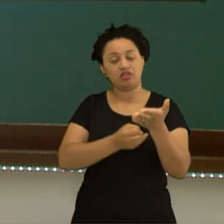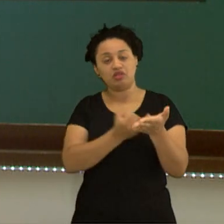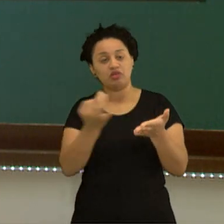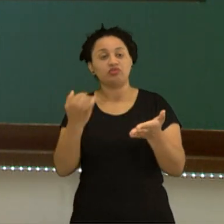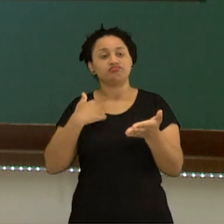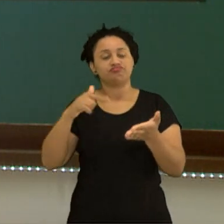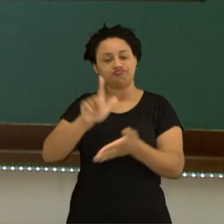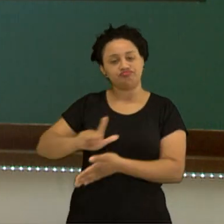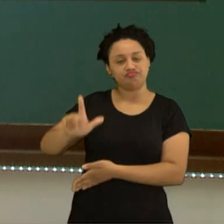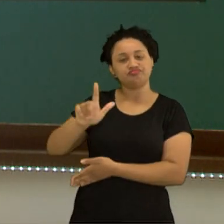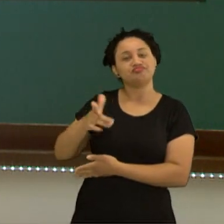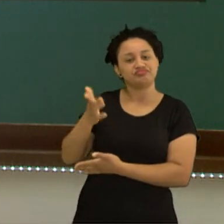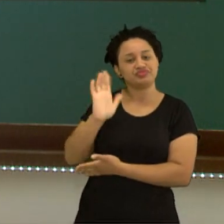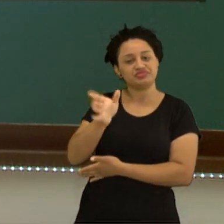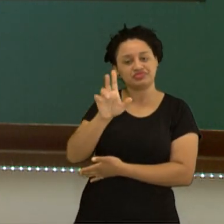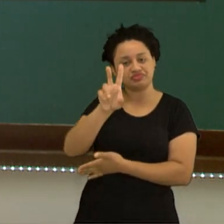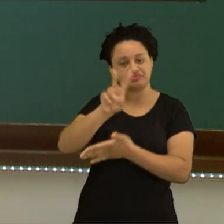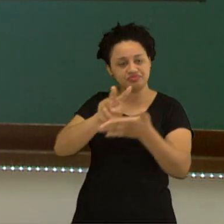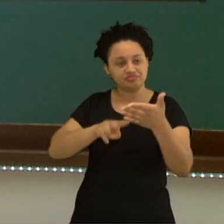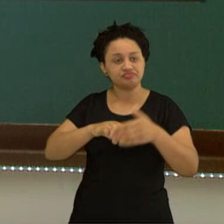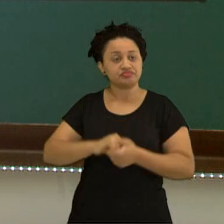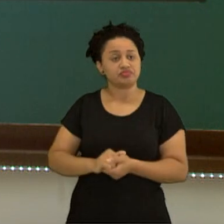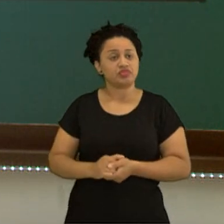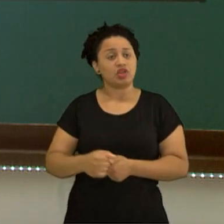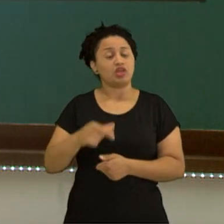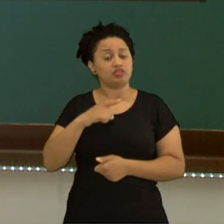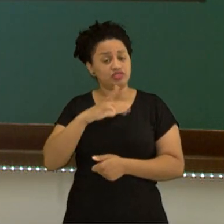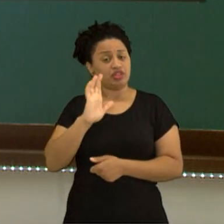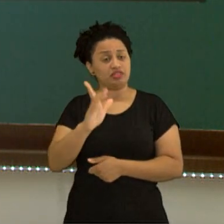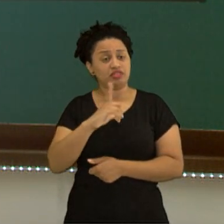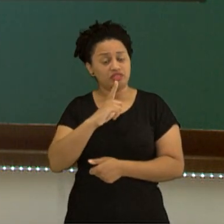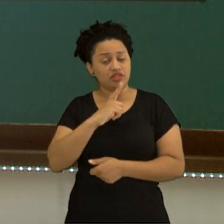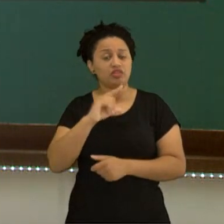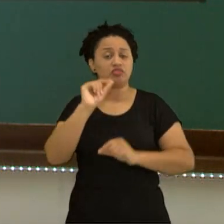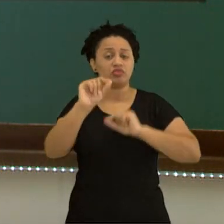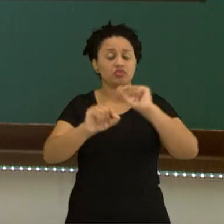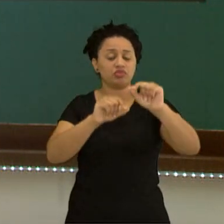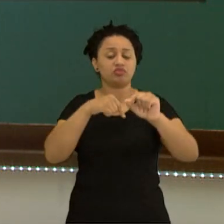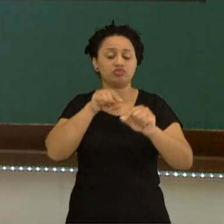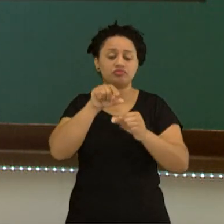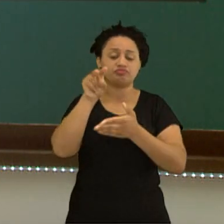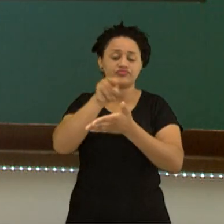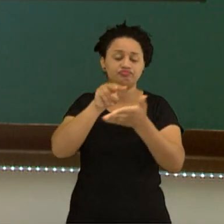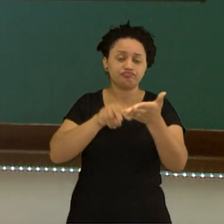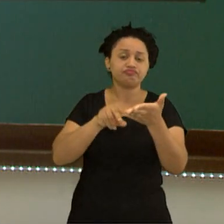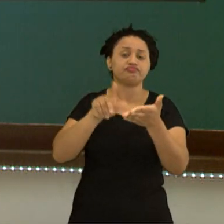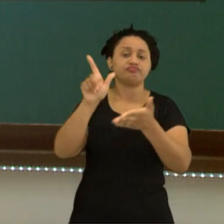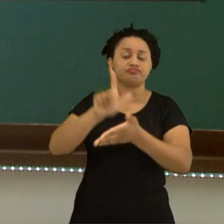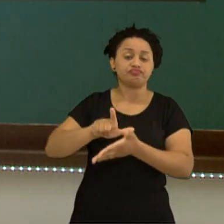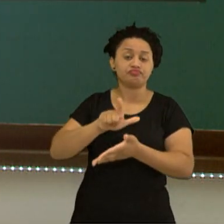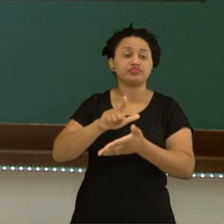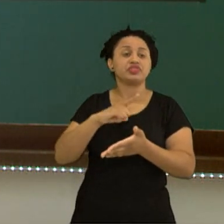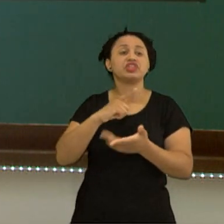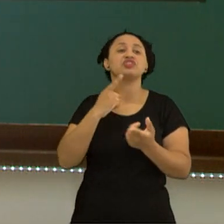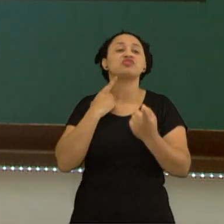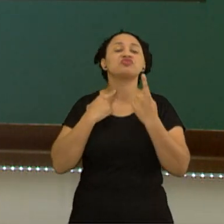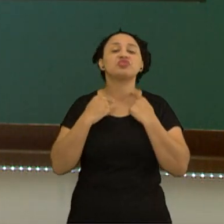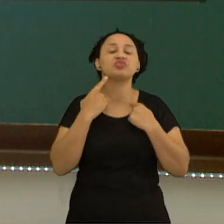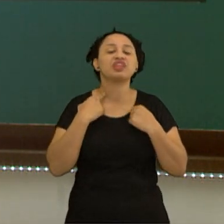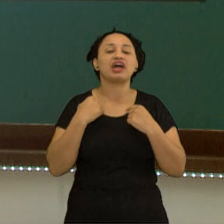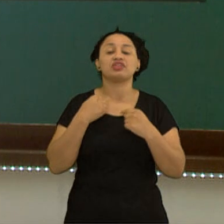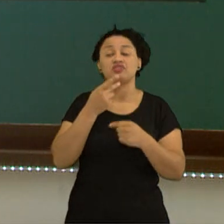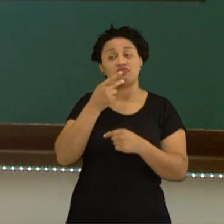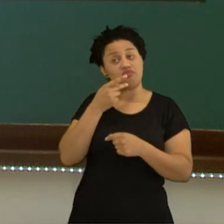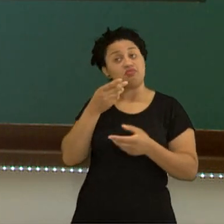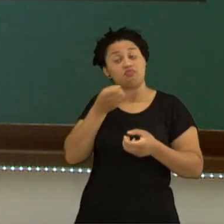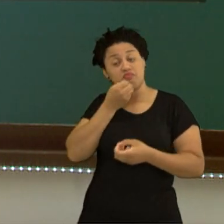obras literárias. Gostaria de saber, algumas vezes você já leu uma obra literária e teve vontade de